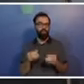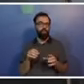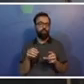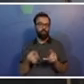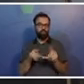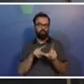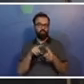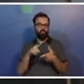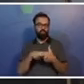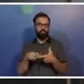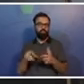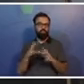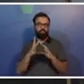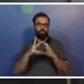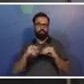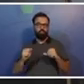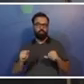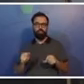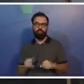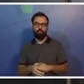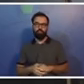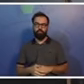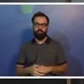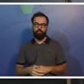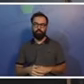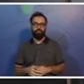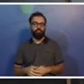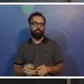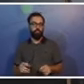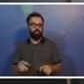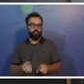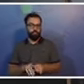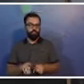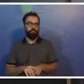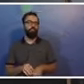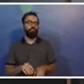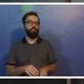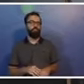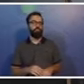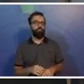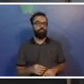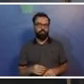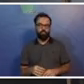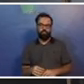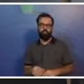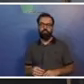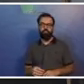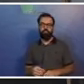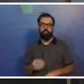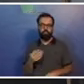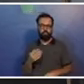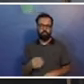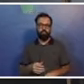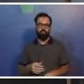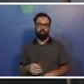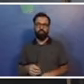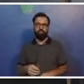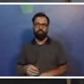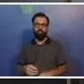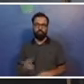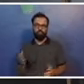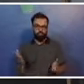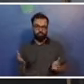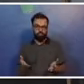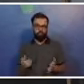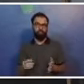coeficiente, parte literal, coeficiente fracionário, e hoje vamos fazer alguns